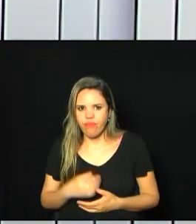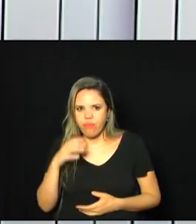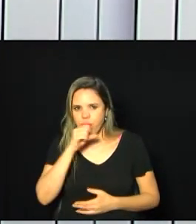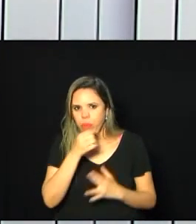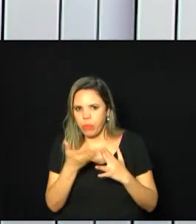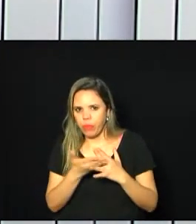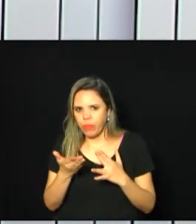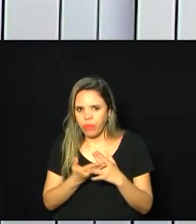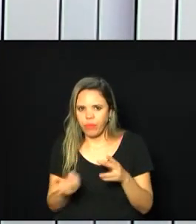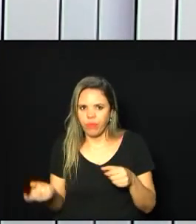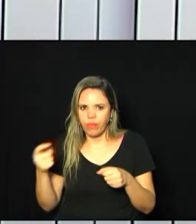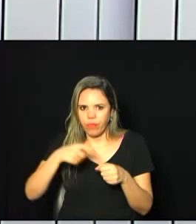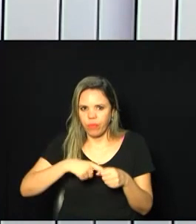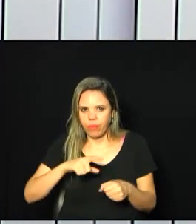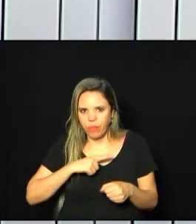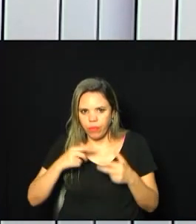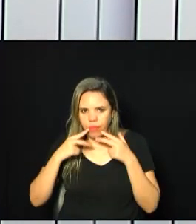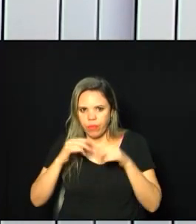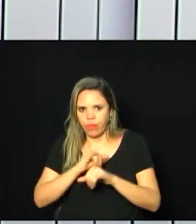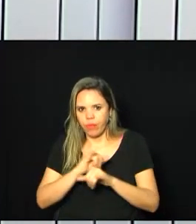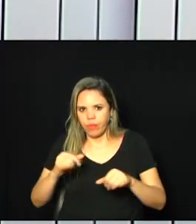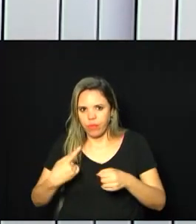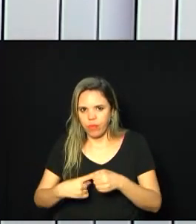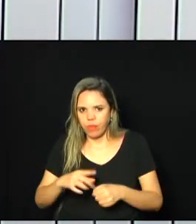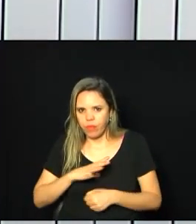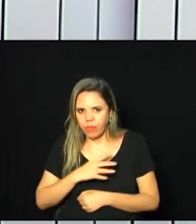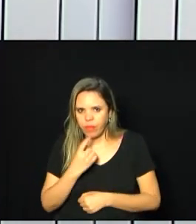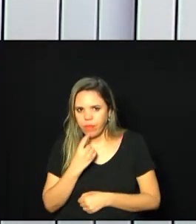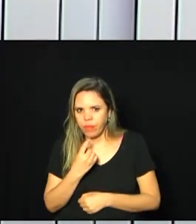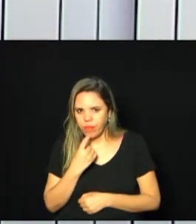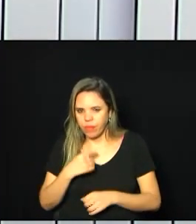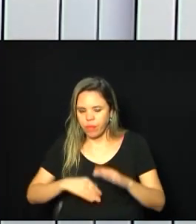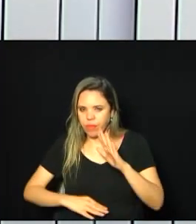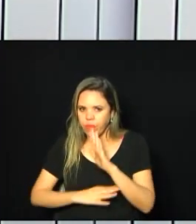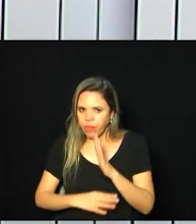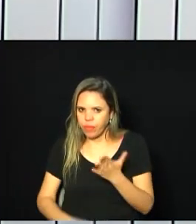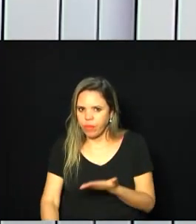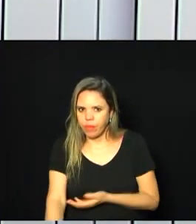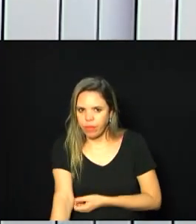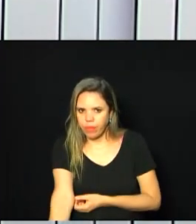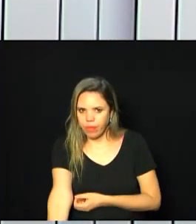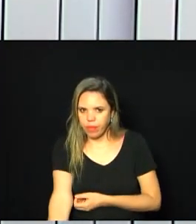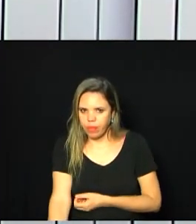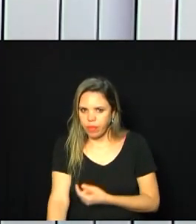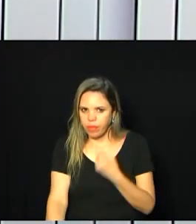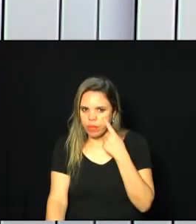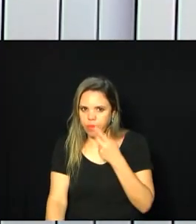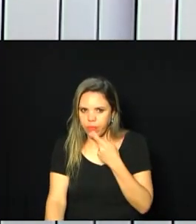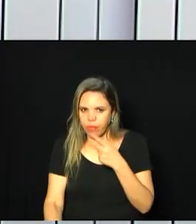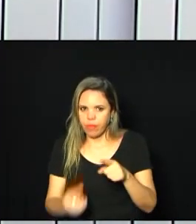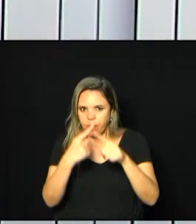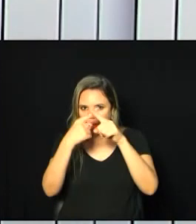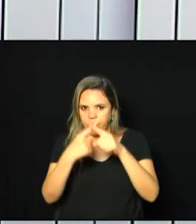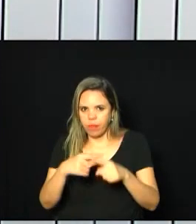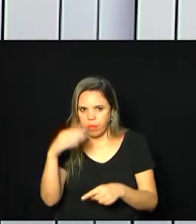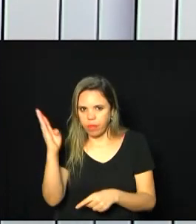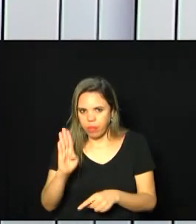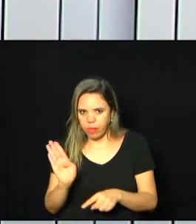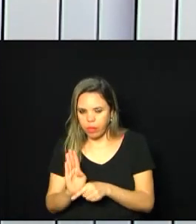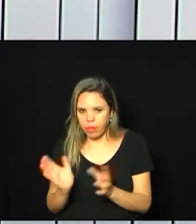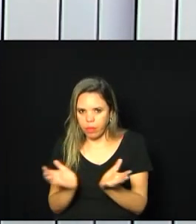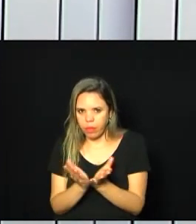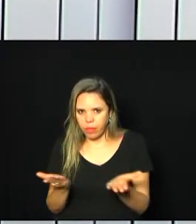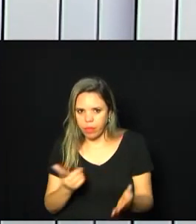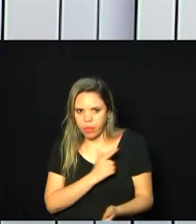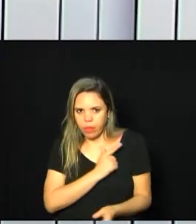Rápido intervalo, na volta tem as notícias da metrópole de Campinas, do Legislativo. Vamos falar de Campeonato Brasileiro da Série B.